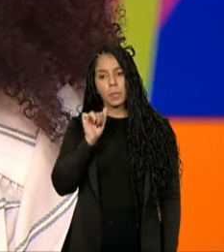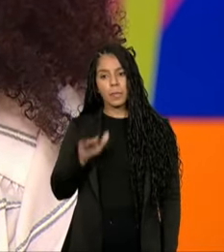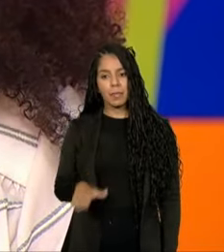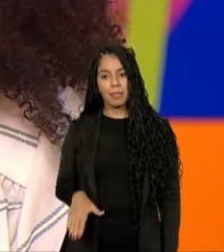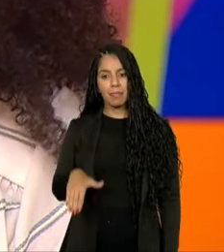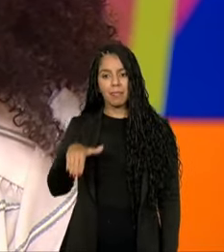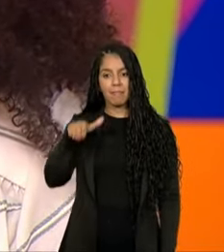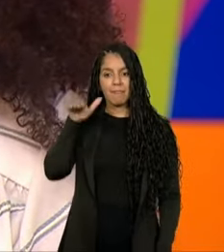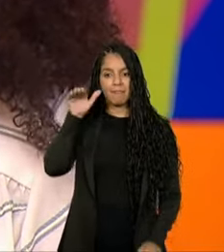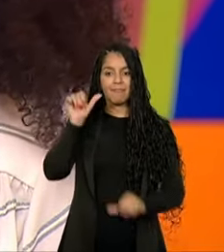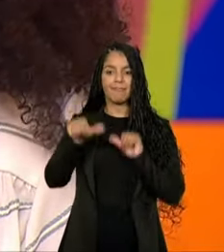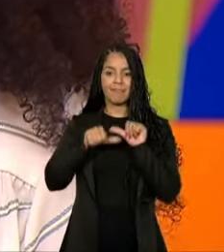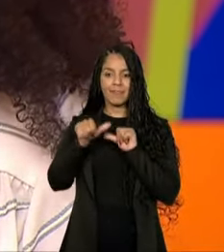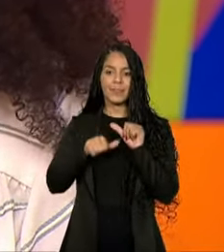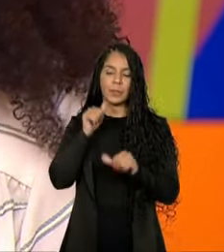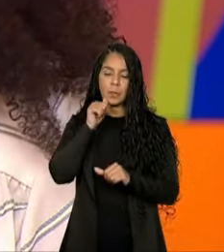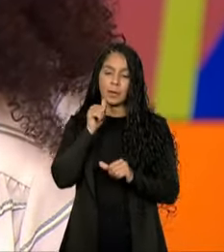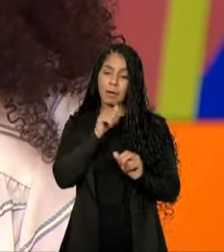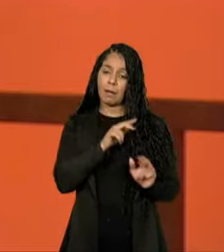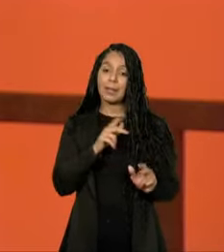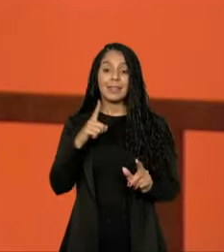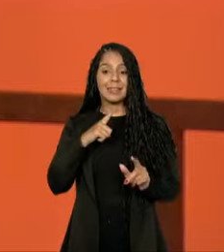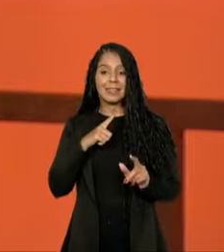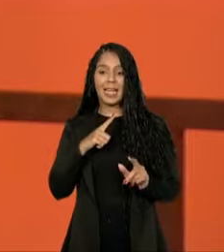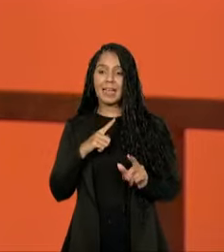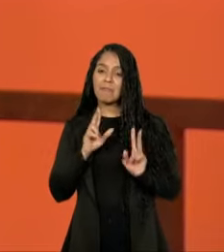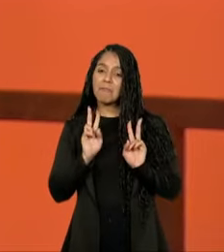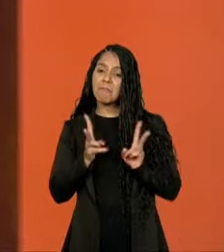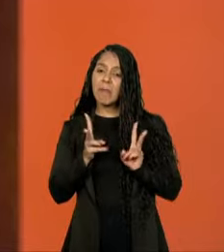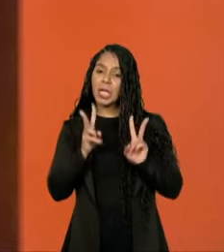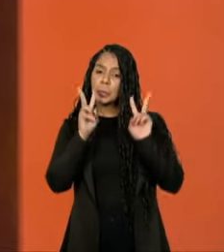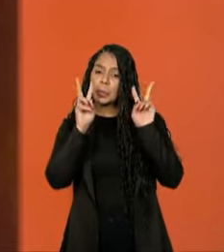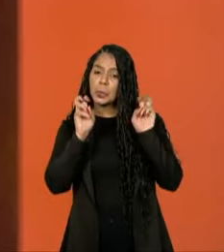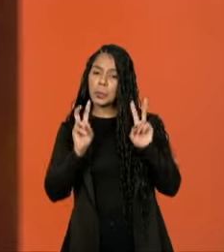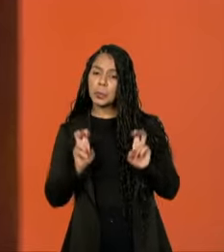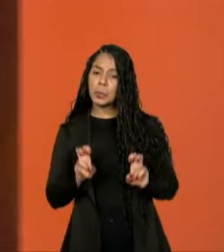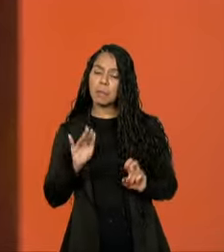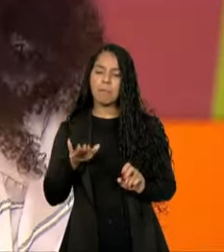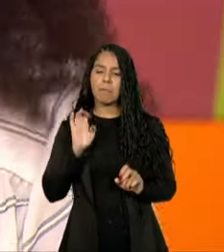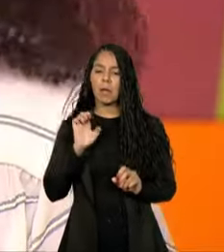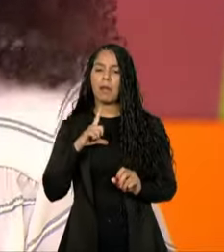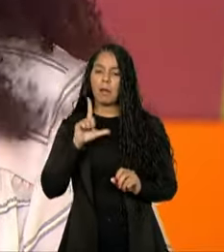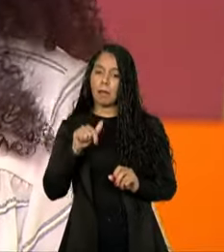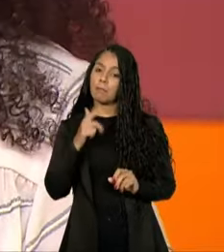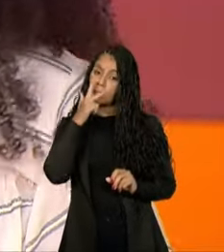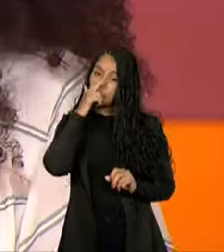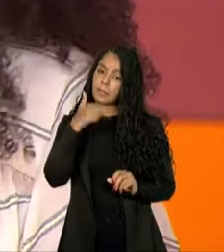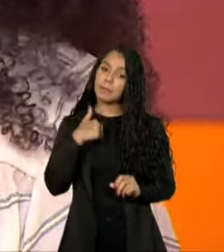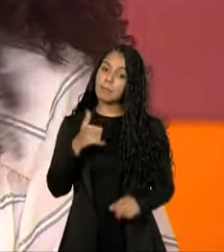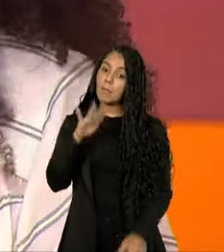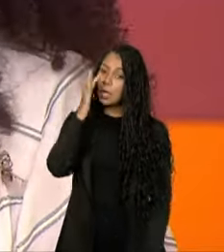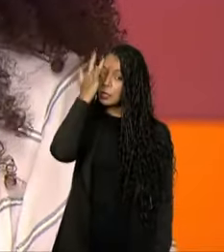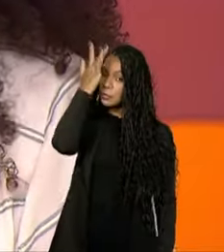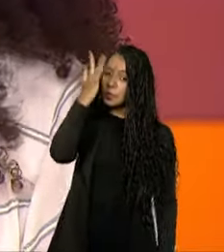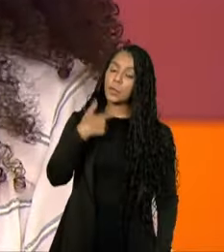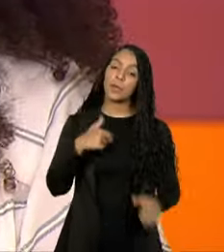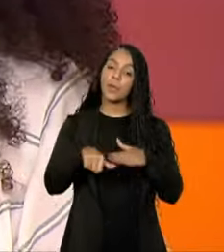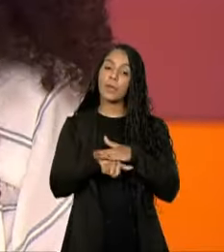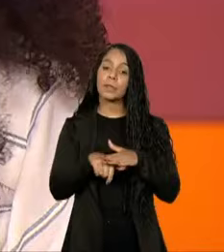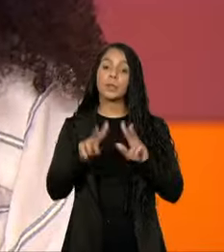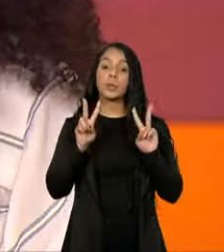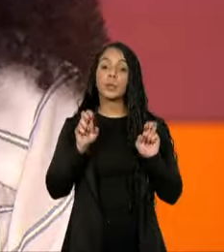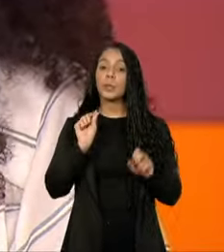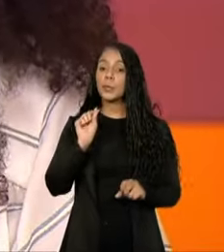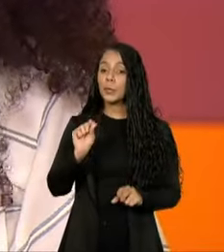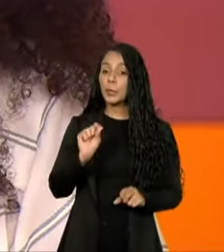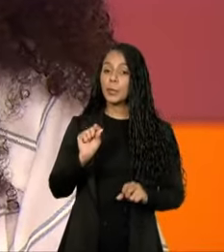torna mulher, ela acaba tendo as mesmas questões que a mãe, né? Fica tudo muito parecido. Então, a troca... fica mais fácil, porque aí vai conversar sobre o quê?